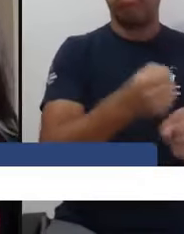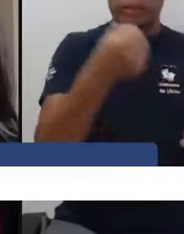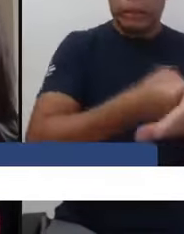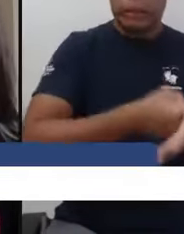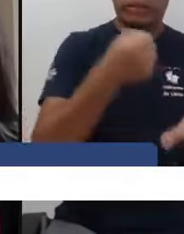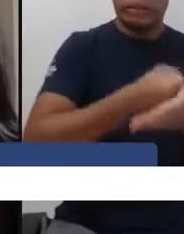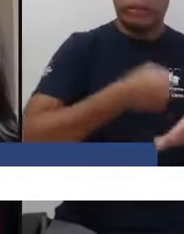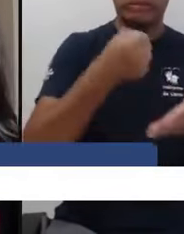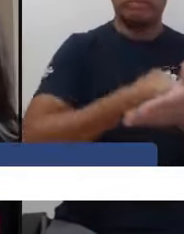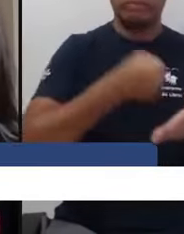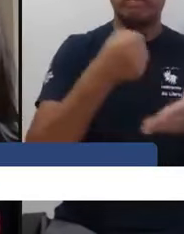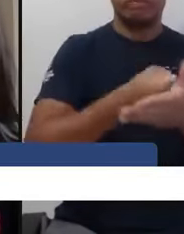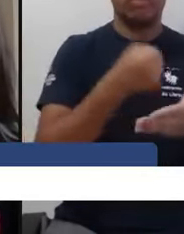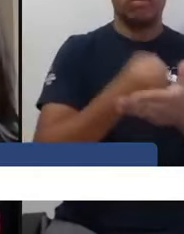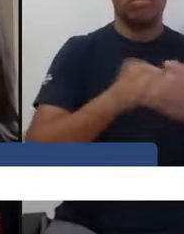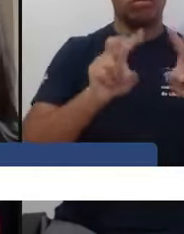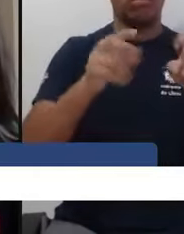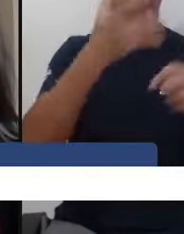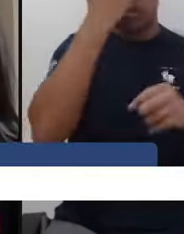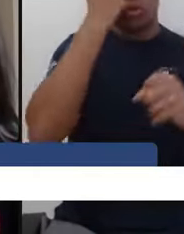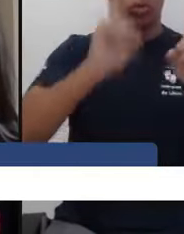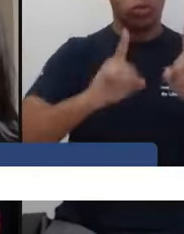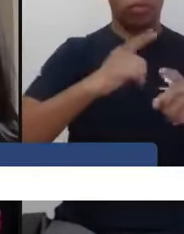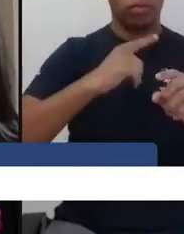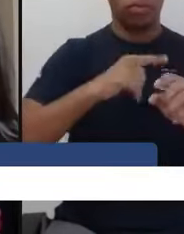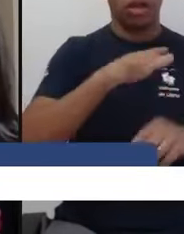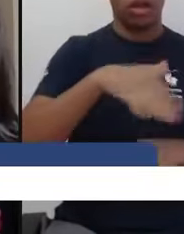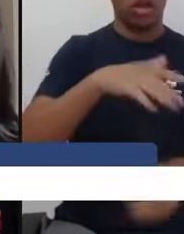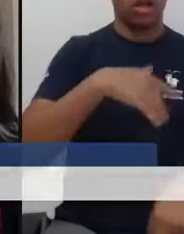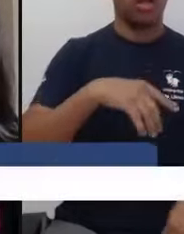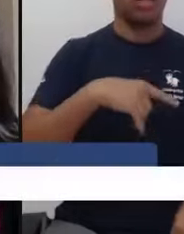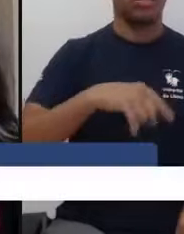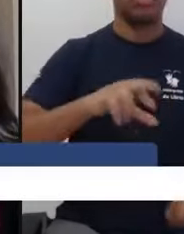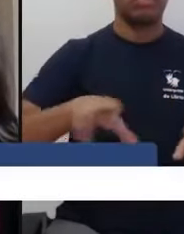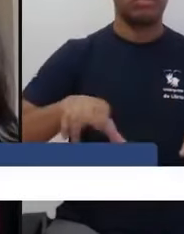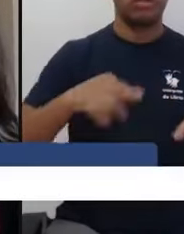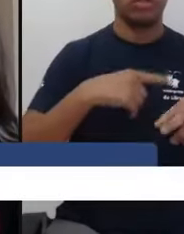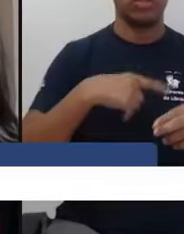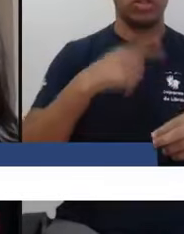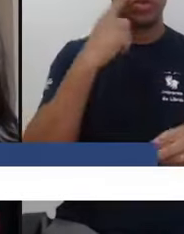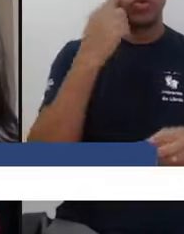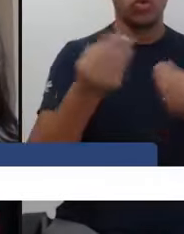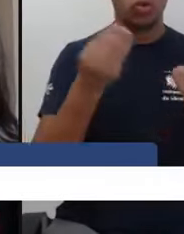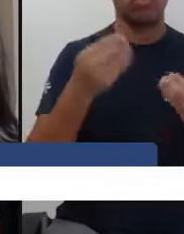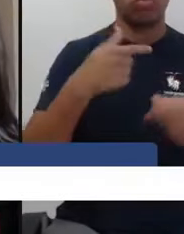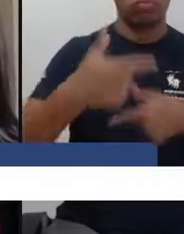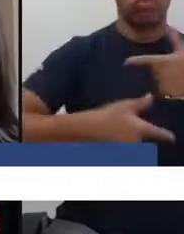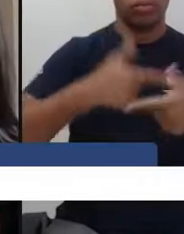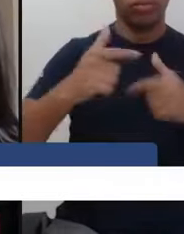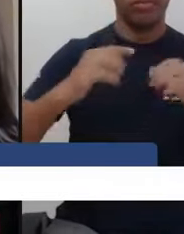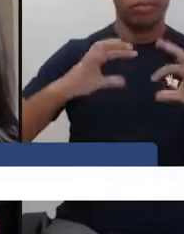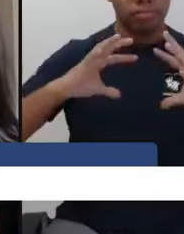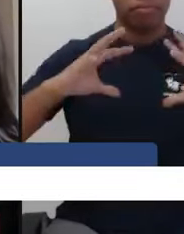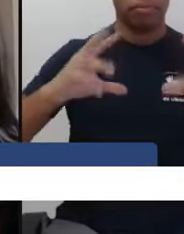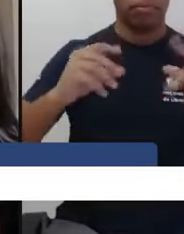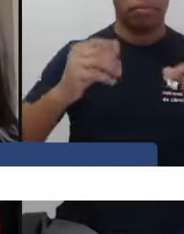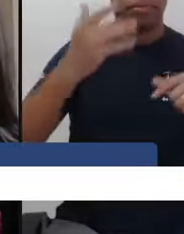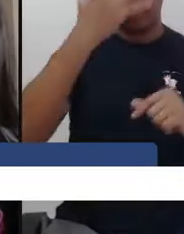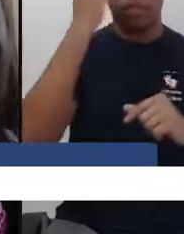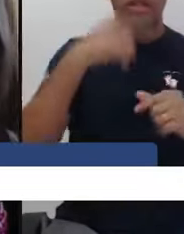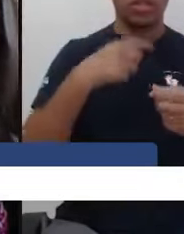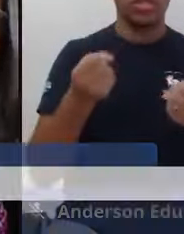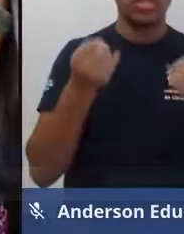anos pela causa, em várias frentes diferentes, né? Um exemplo aí para todos. Queria que você